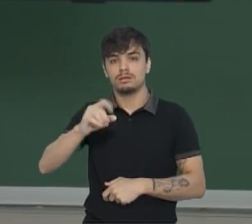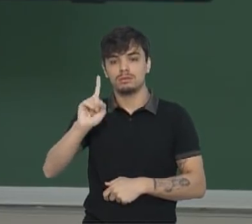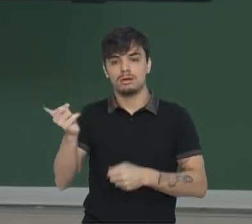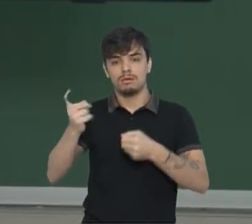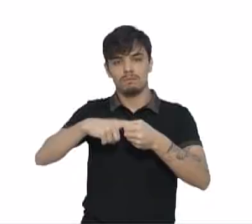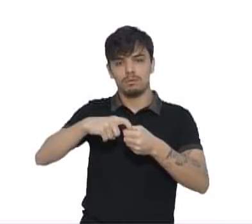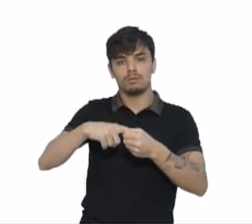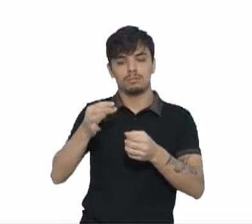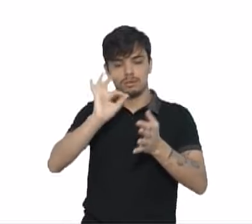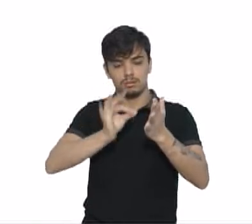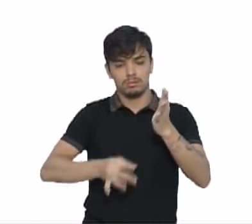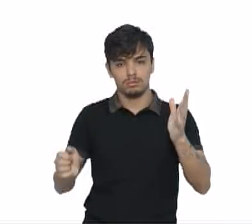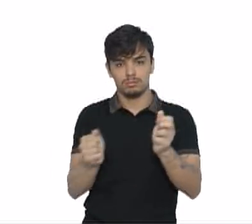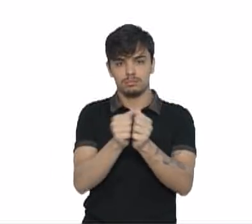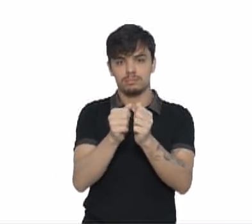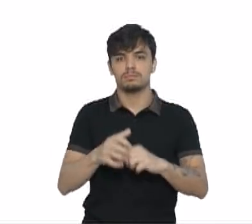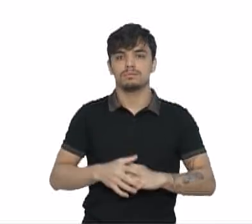correção.